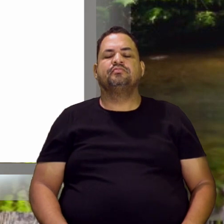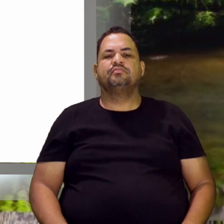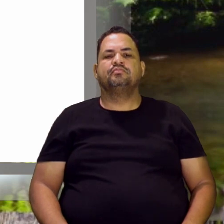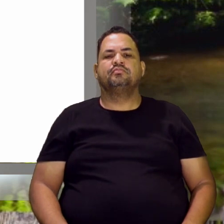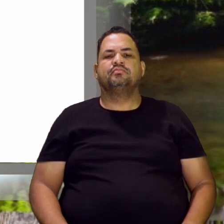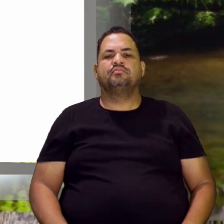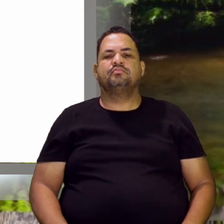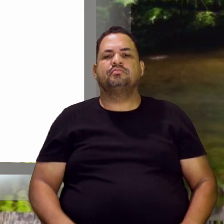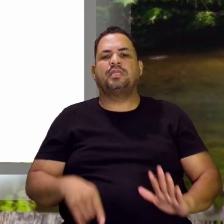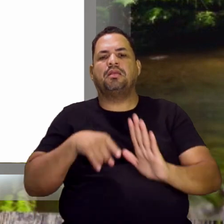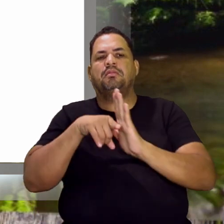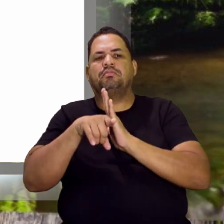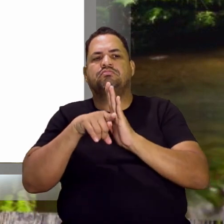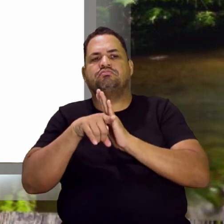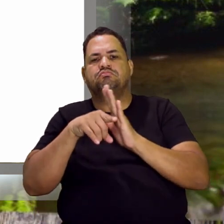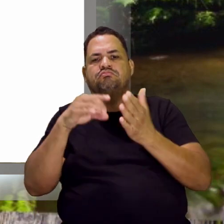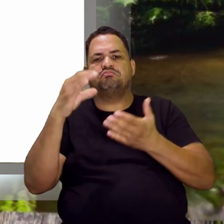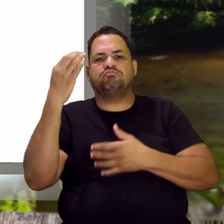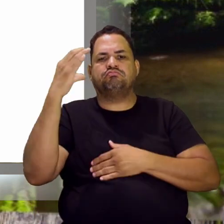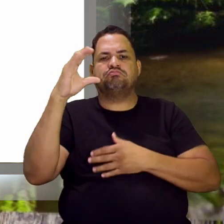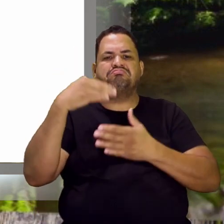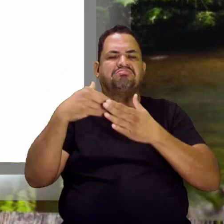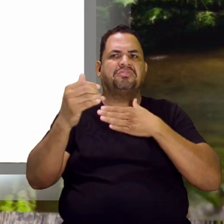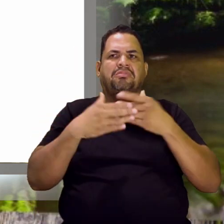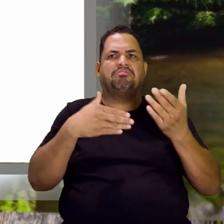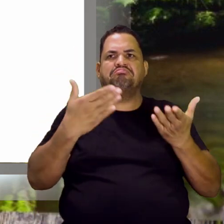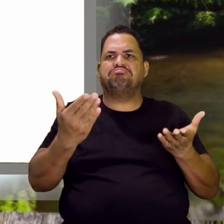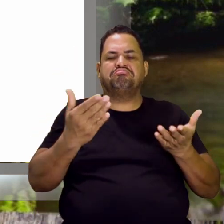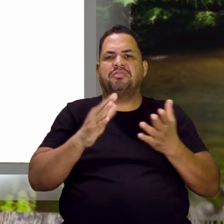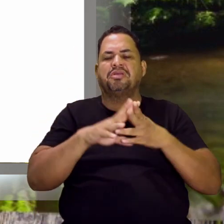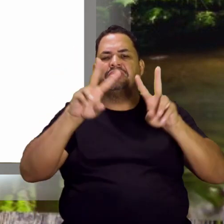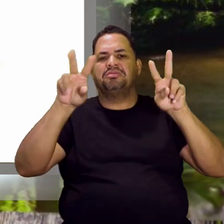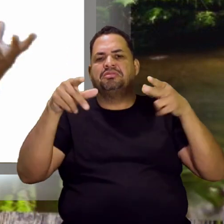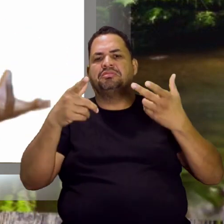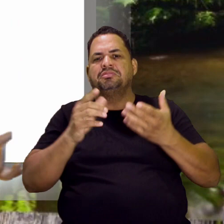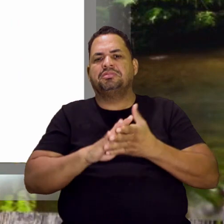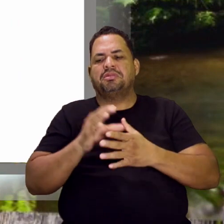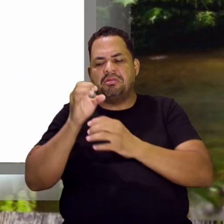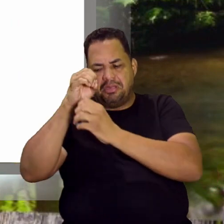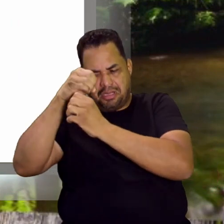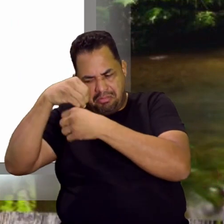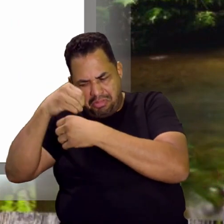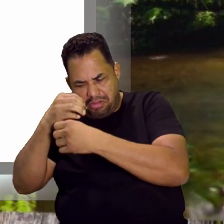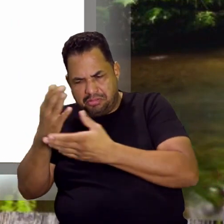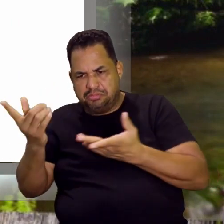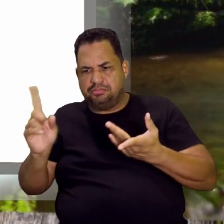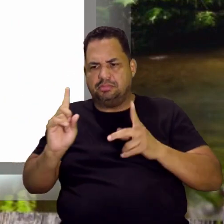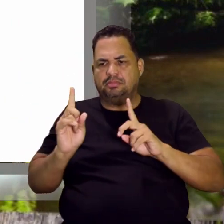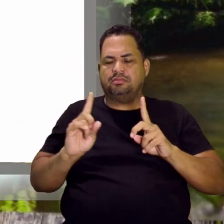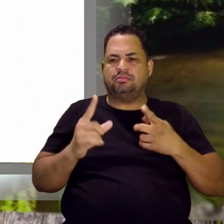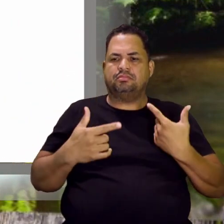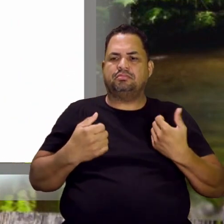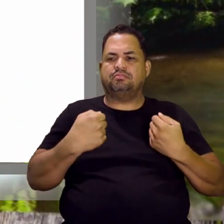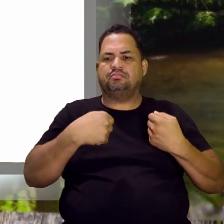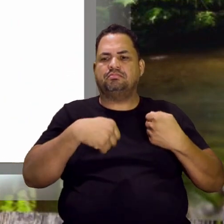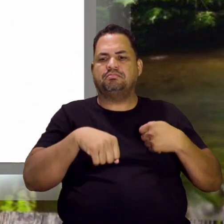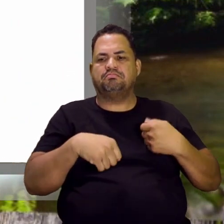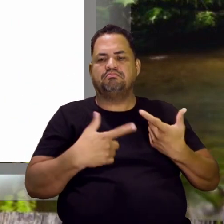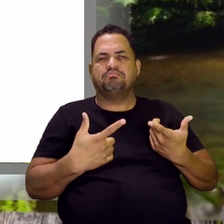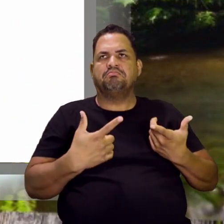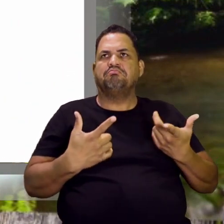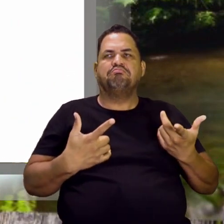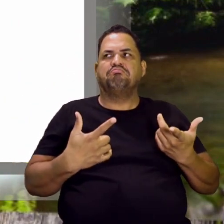uma pesquisa científica, ela pode ser sobre qualquer coisa, pessoal. Não é só questão de laboratório, né? Vocês podem, às vezes,